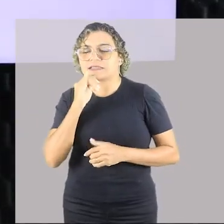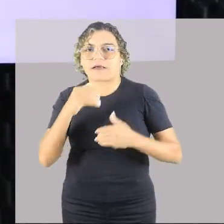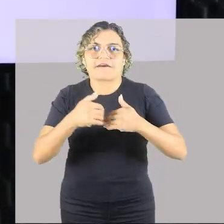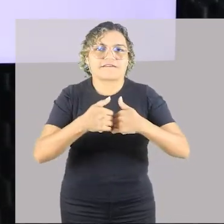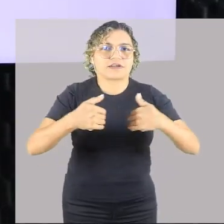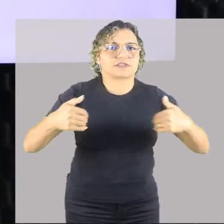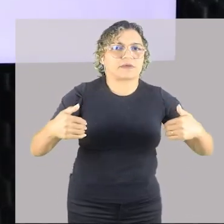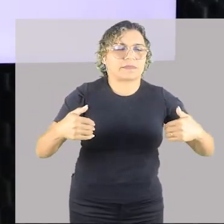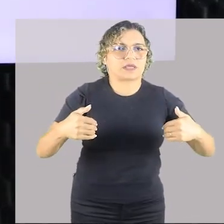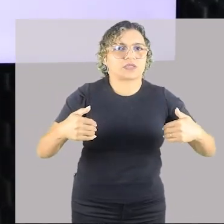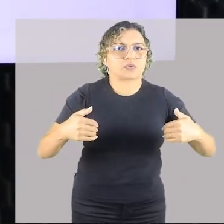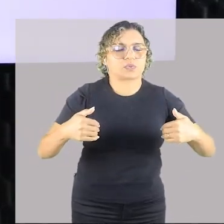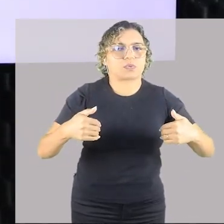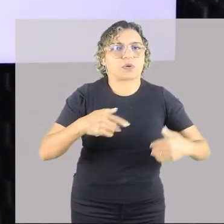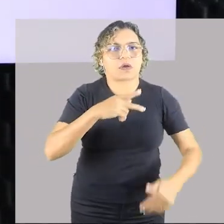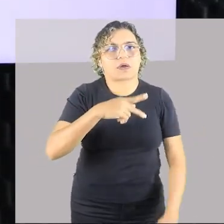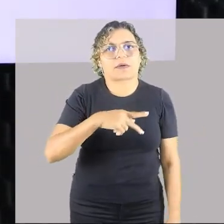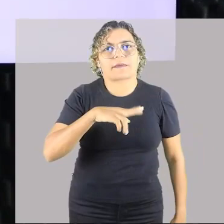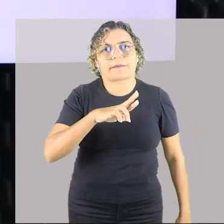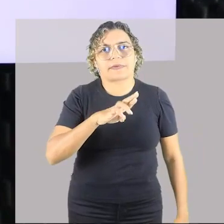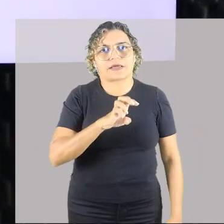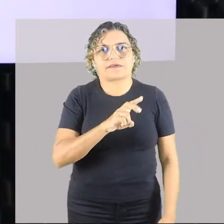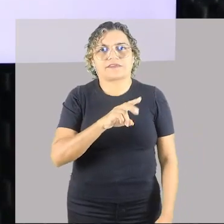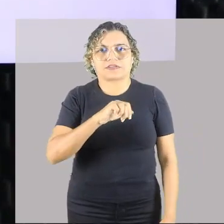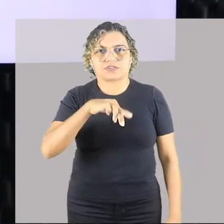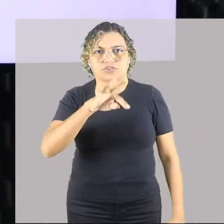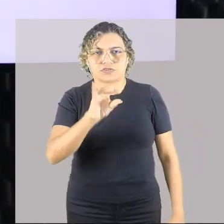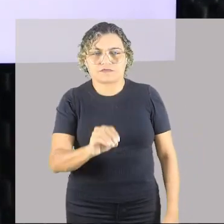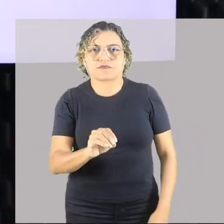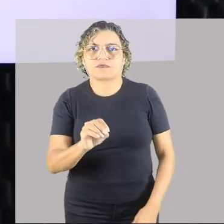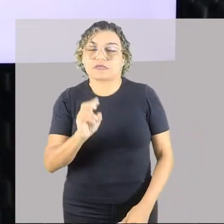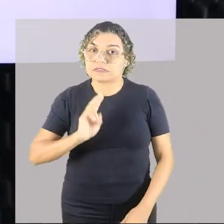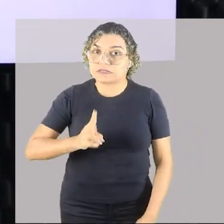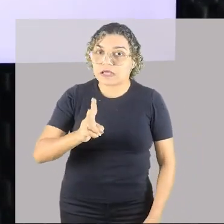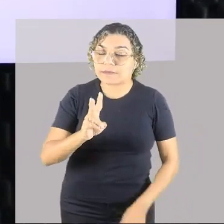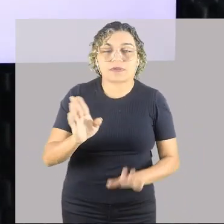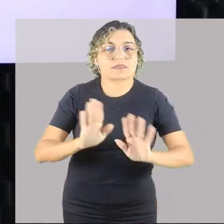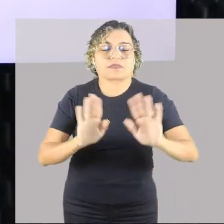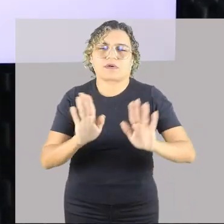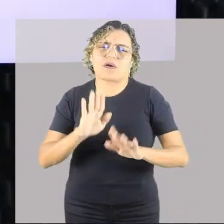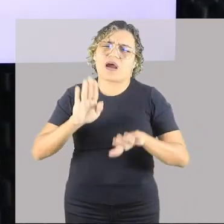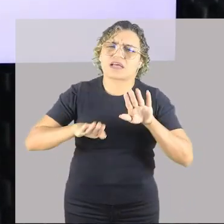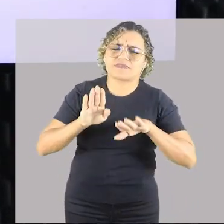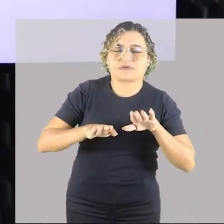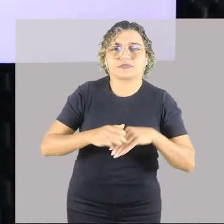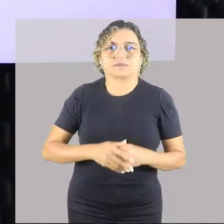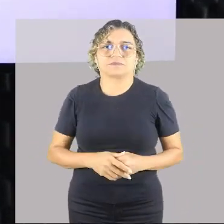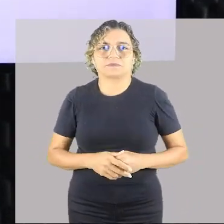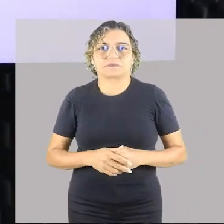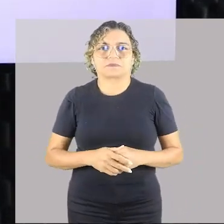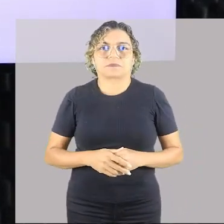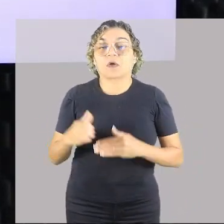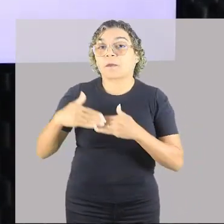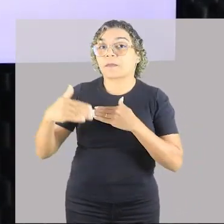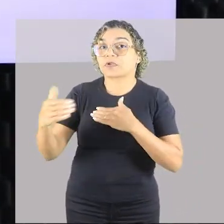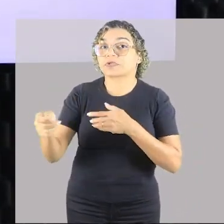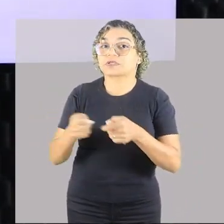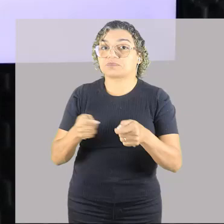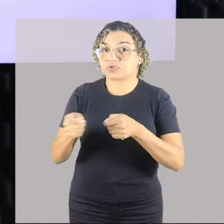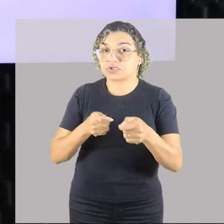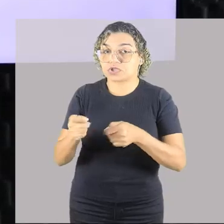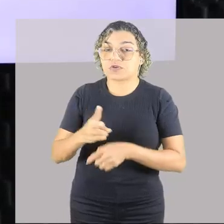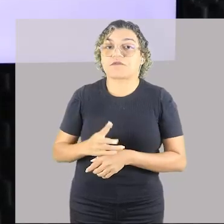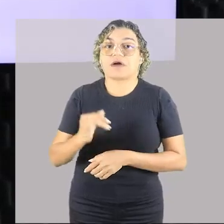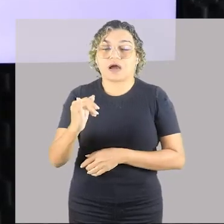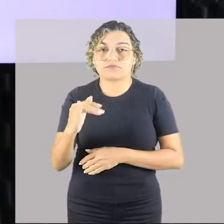afastamento preventivo, é claro que não vai ocorrer sempre. Na verdade, vai ocorrer na menor parte das vezes. O processo administrativo